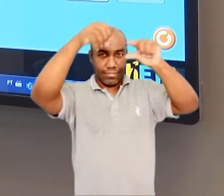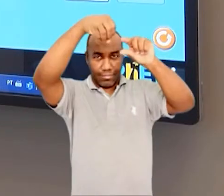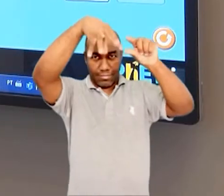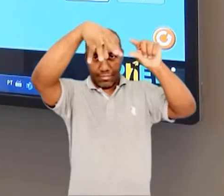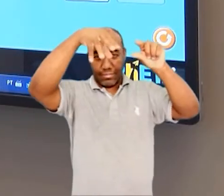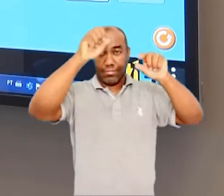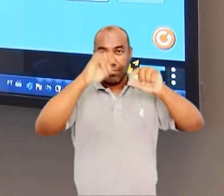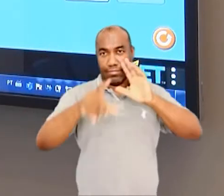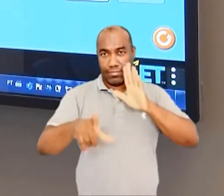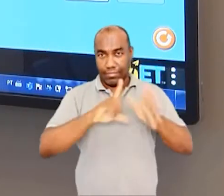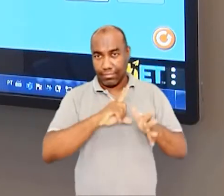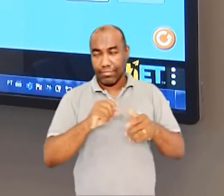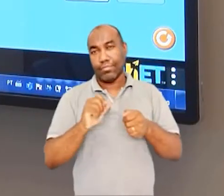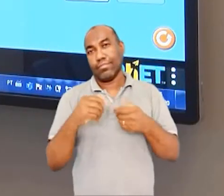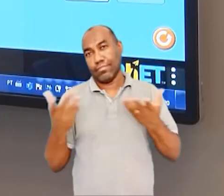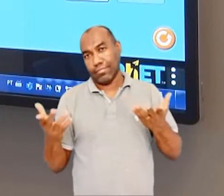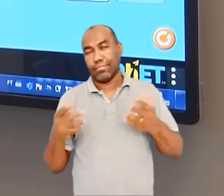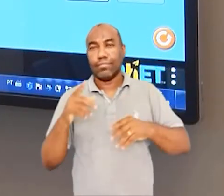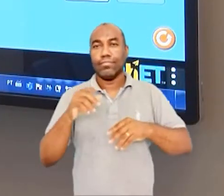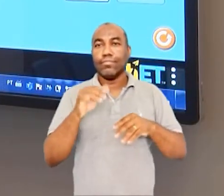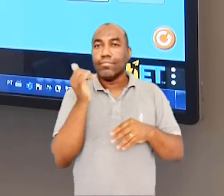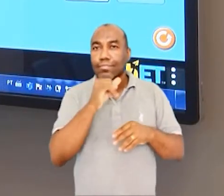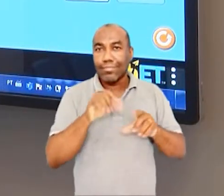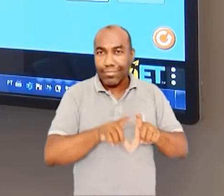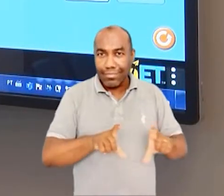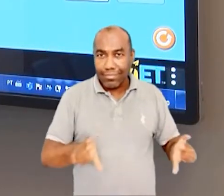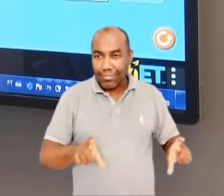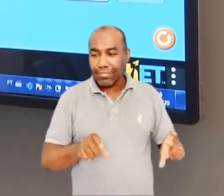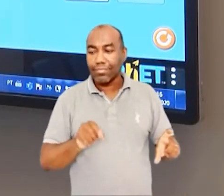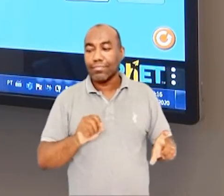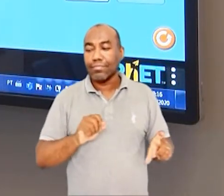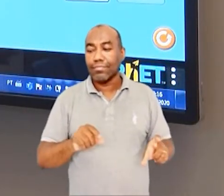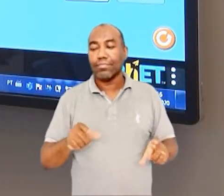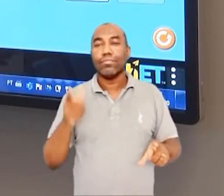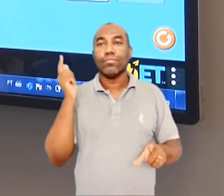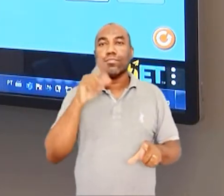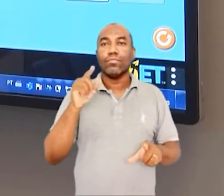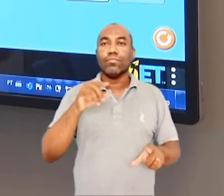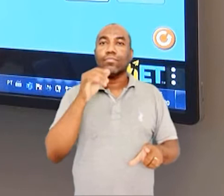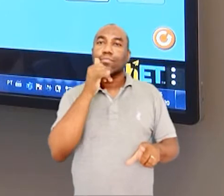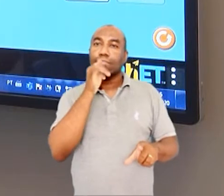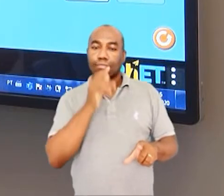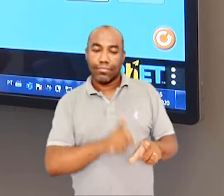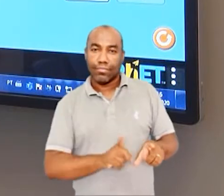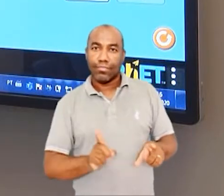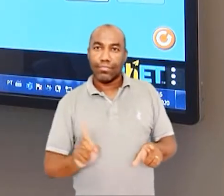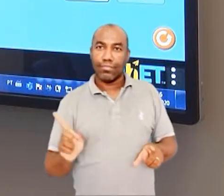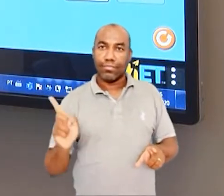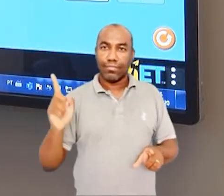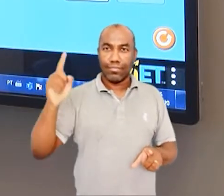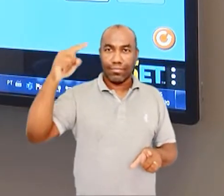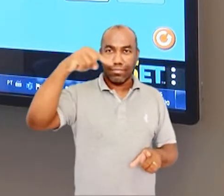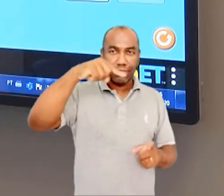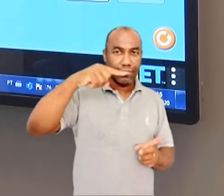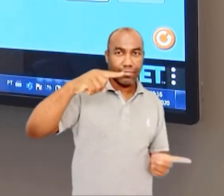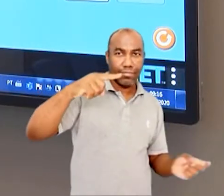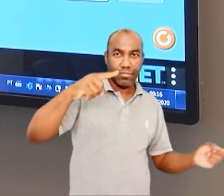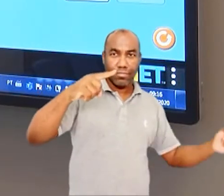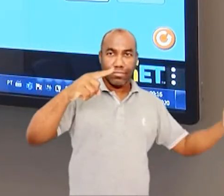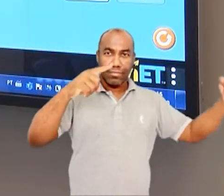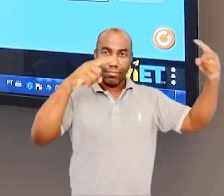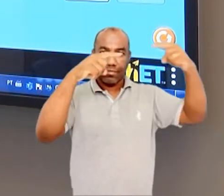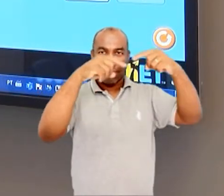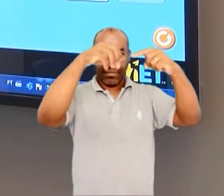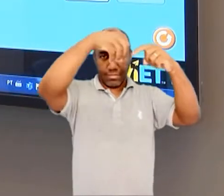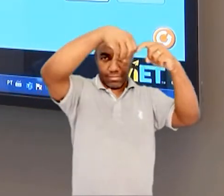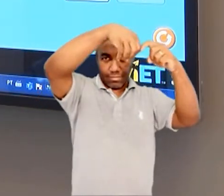eu colocar essa bateria, eles vão ter um movimento ordenado. Isso eu chamo de intensidade de corrente elétrica, ok?